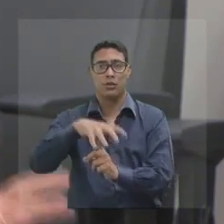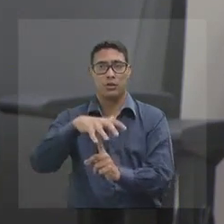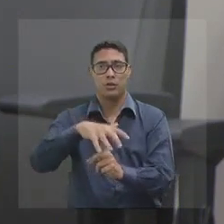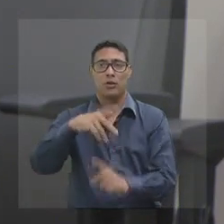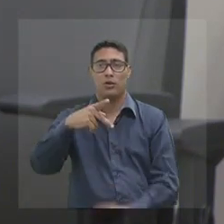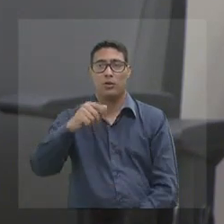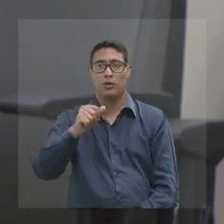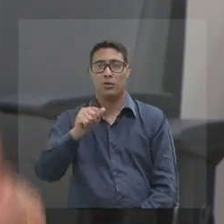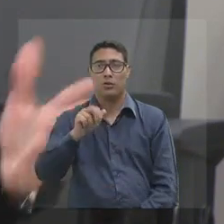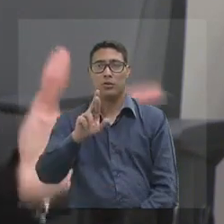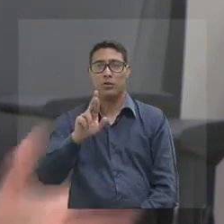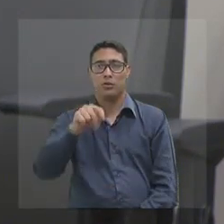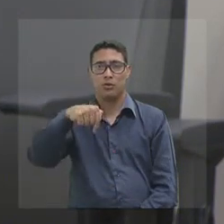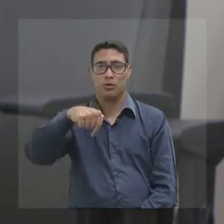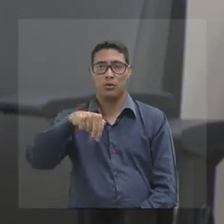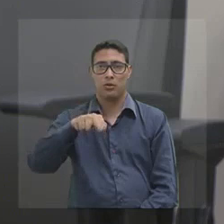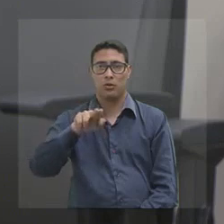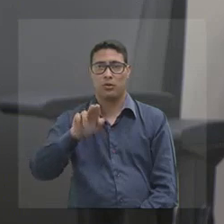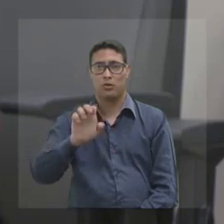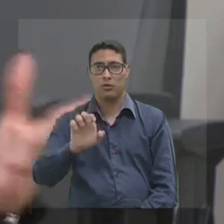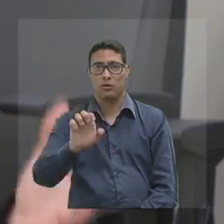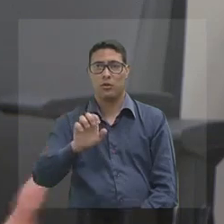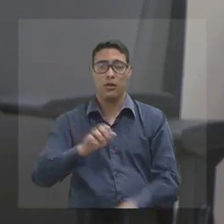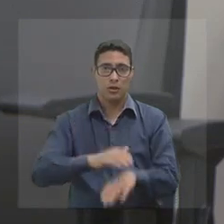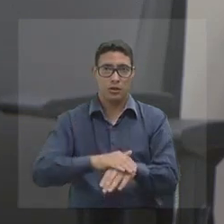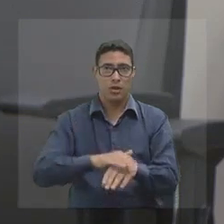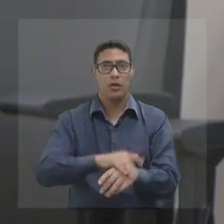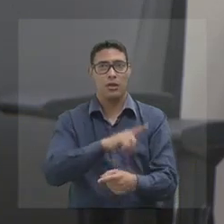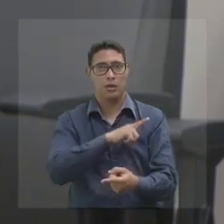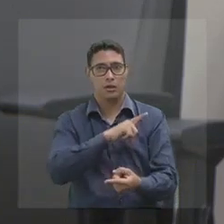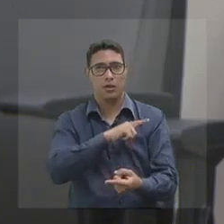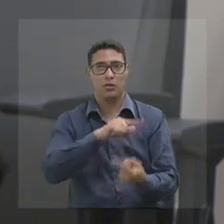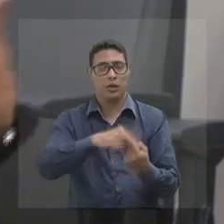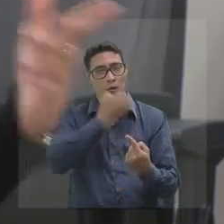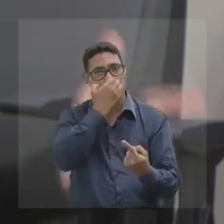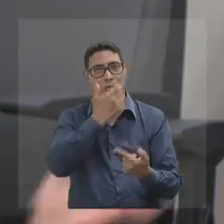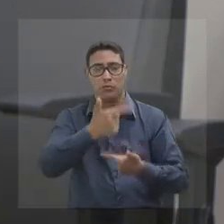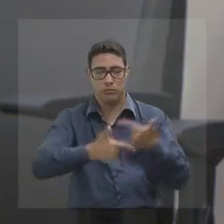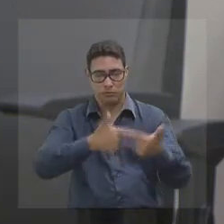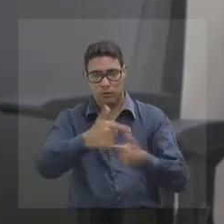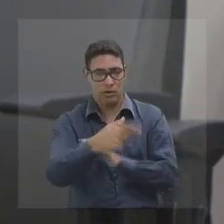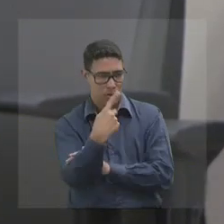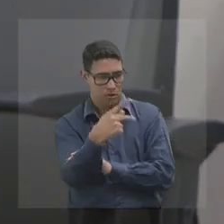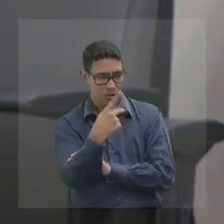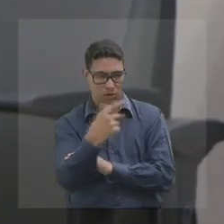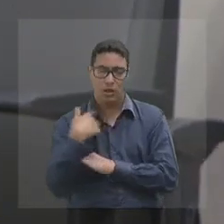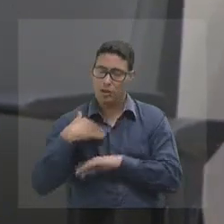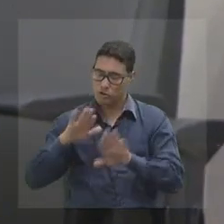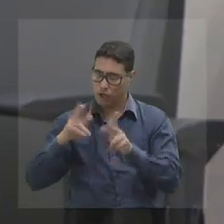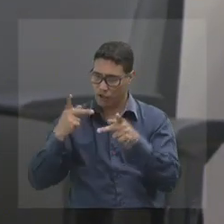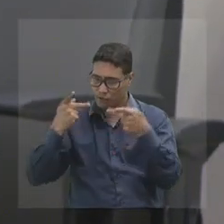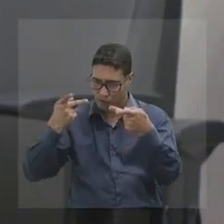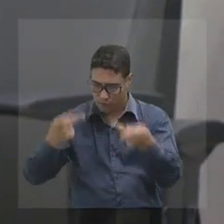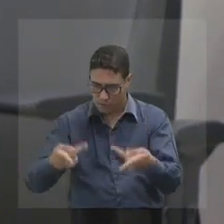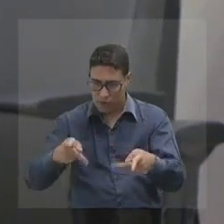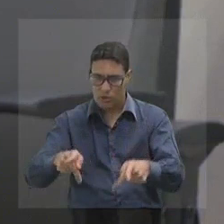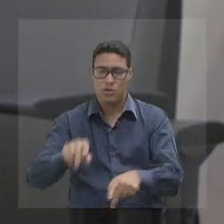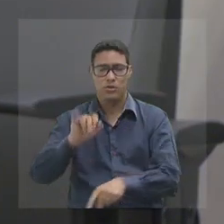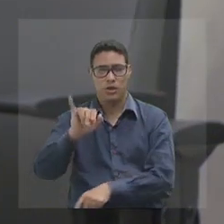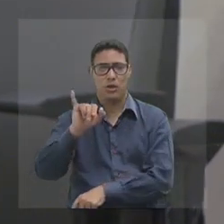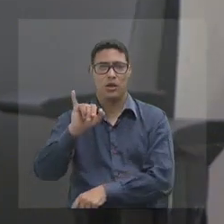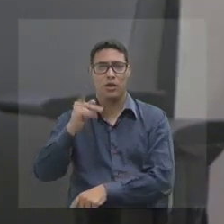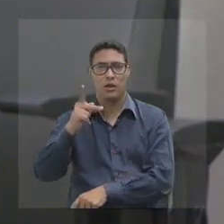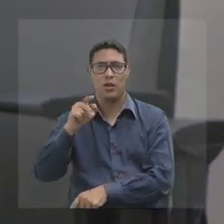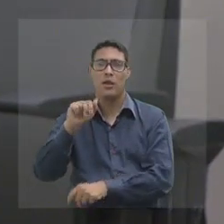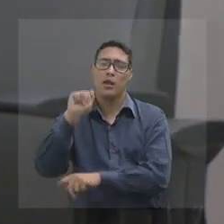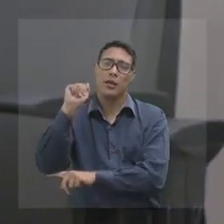bem eu tenho ele mais alta conta sair do Belo trabalho dele eu estive lá inclusive em Ipatinga me